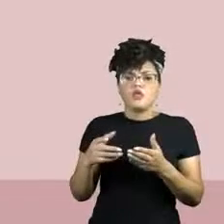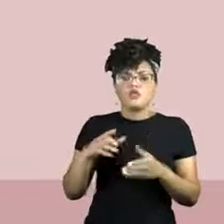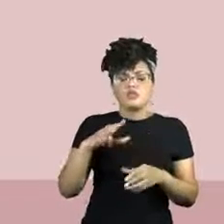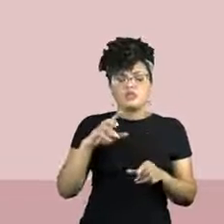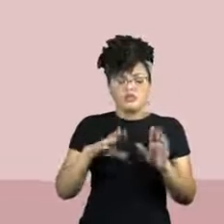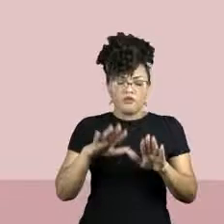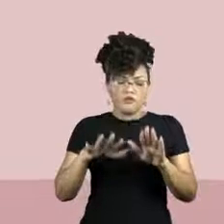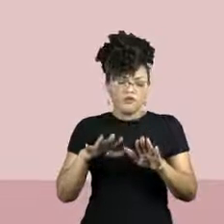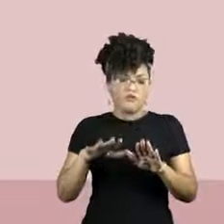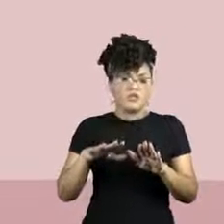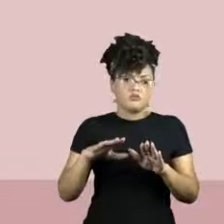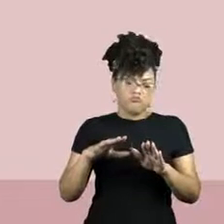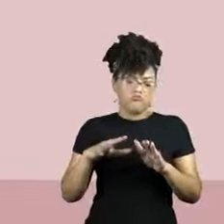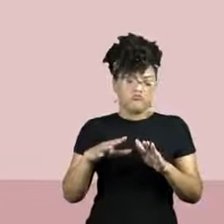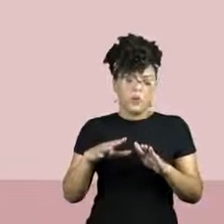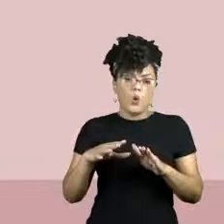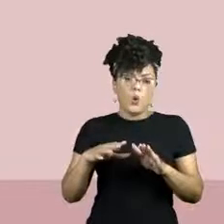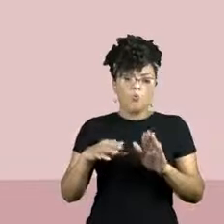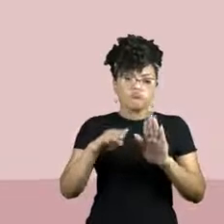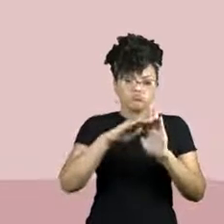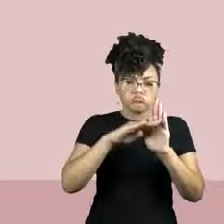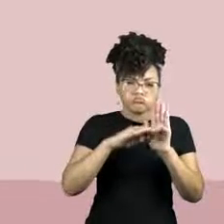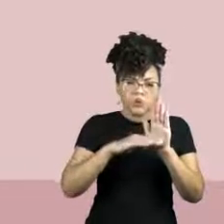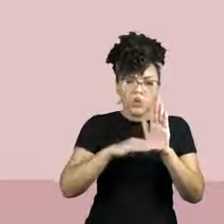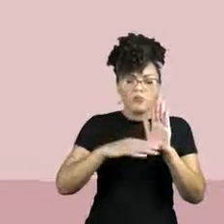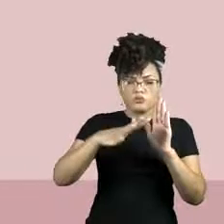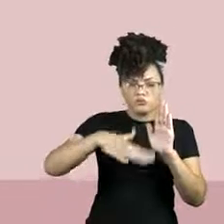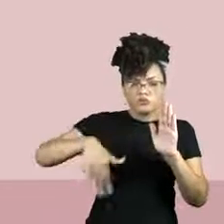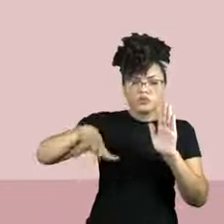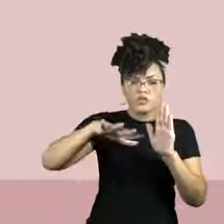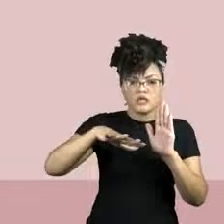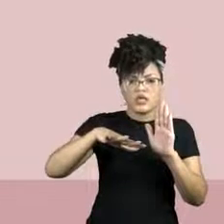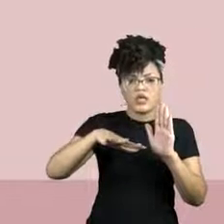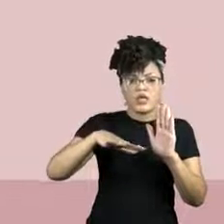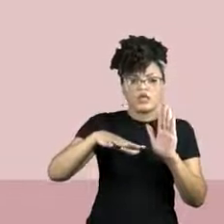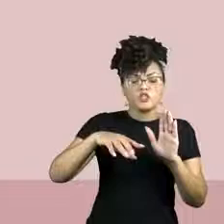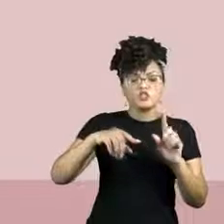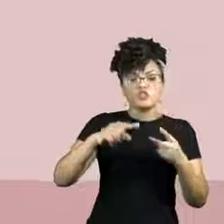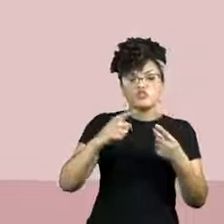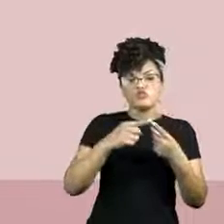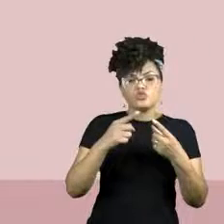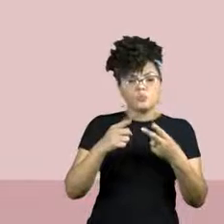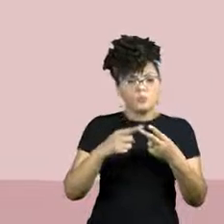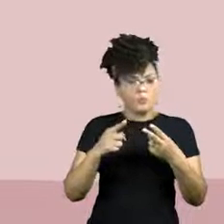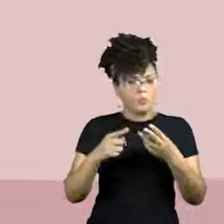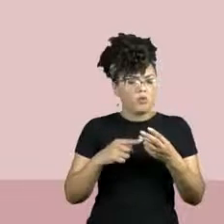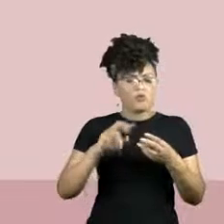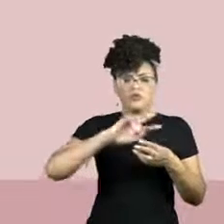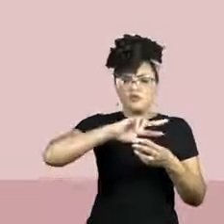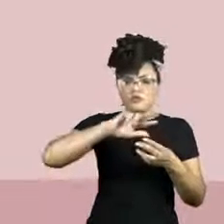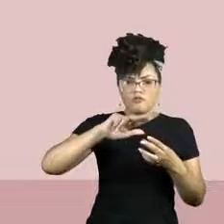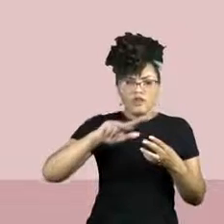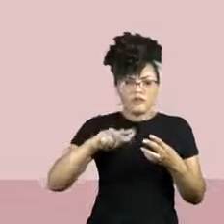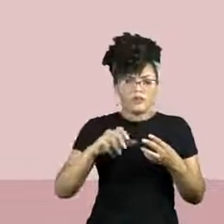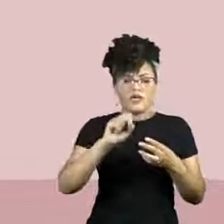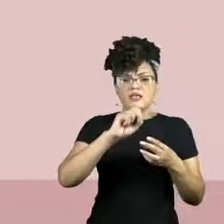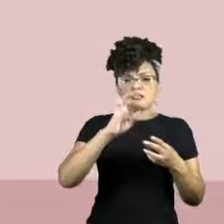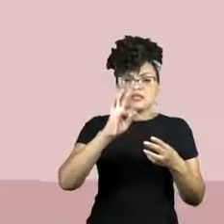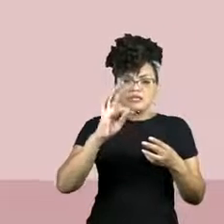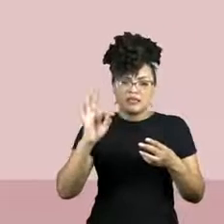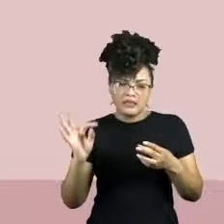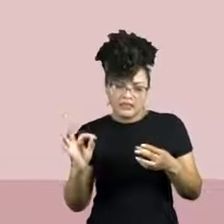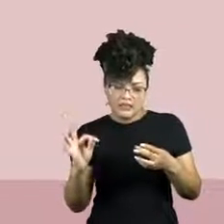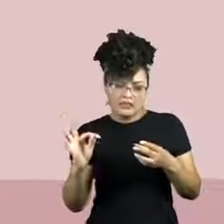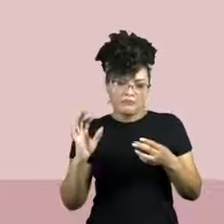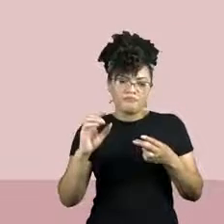de muitas pessoas. Sondagem do tipo SPT, sondagem do tipo CPT e muitas outras sondagens que tendem a recolher e